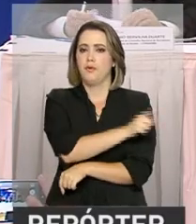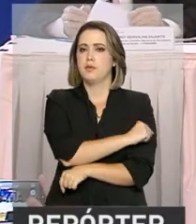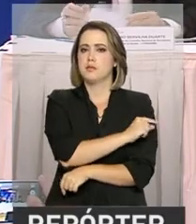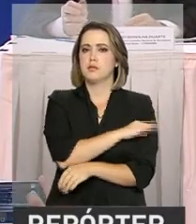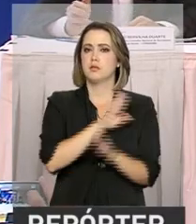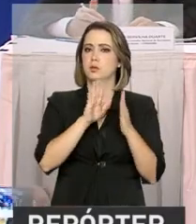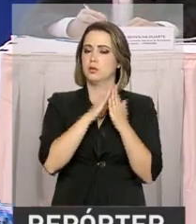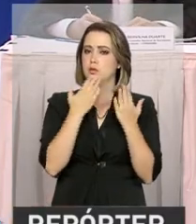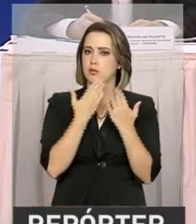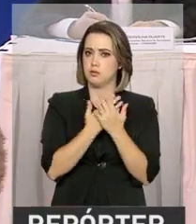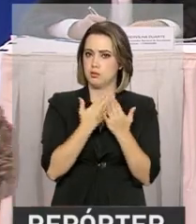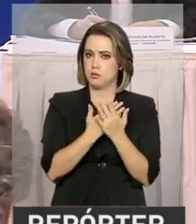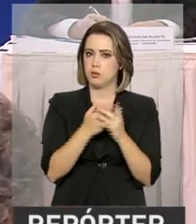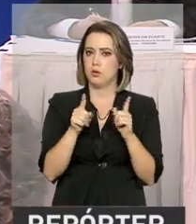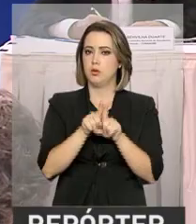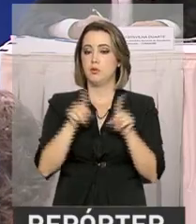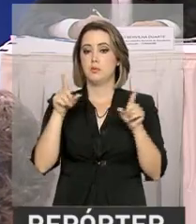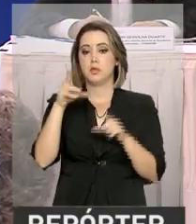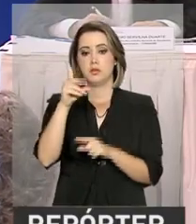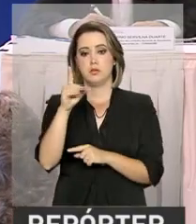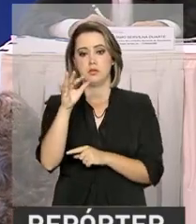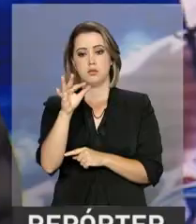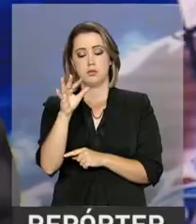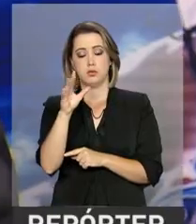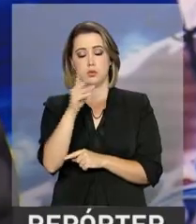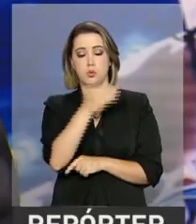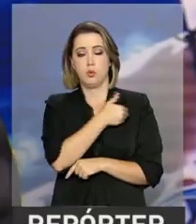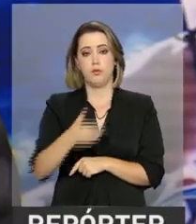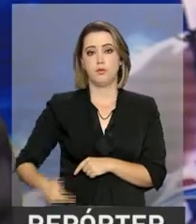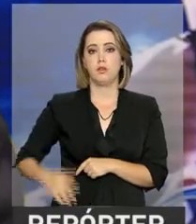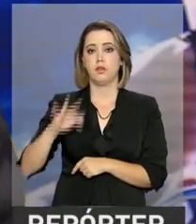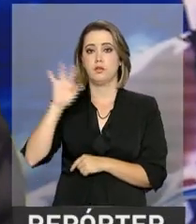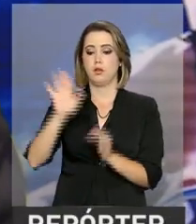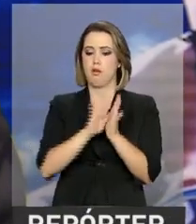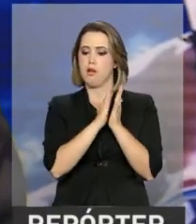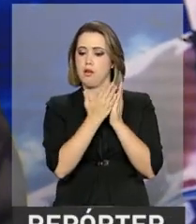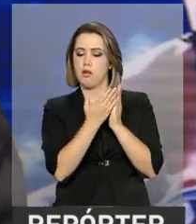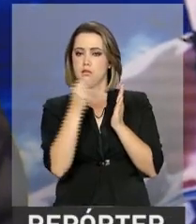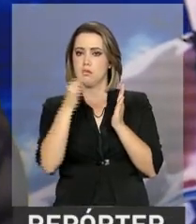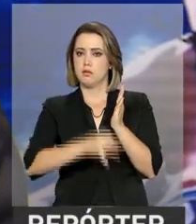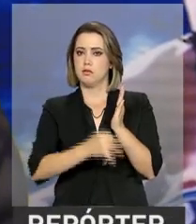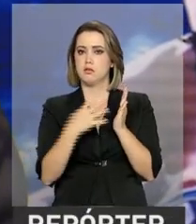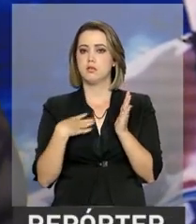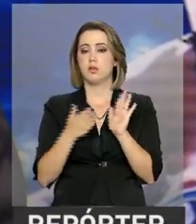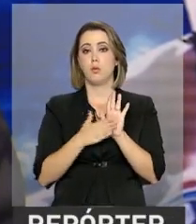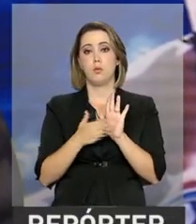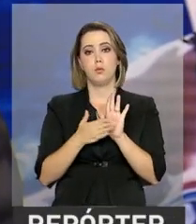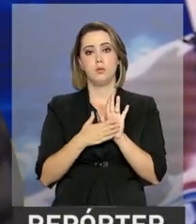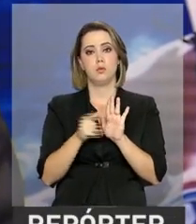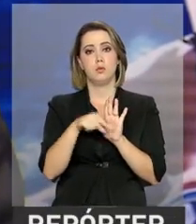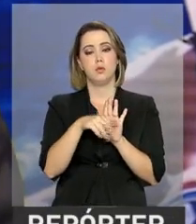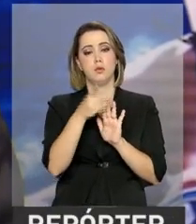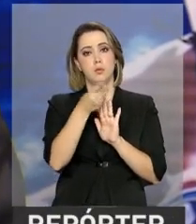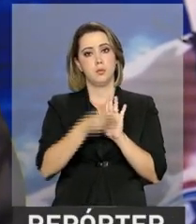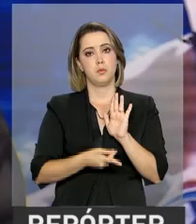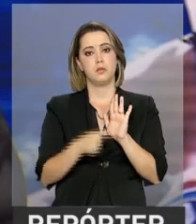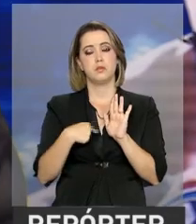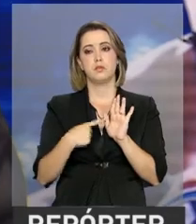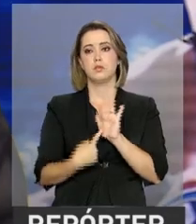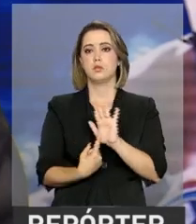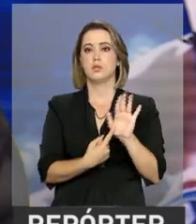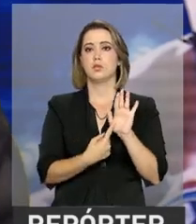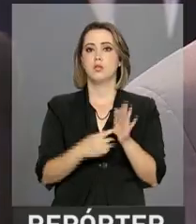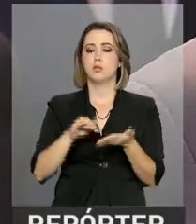governo federal quer garantir que a carteira de vacinação dos alunos esteja em dia, com a apresentação do documento na hora